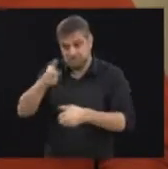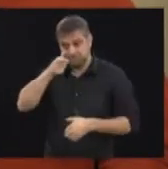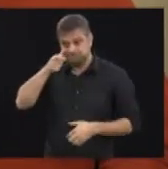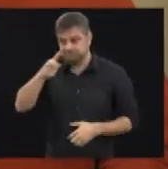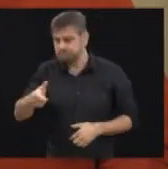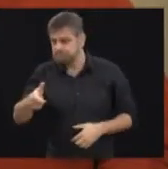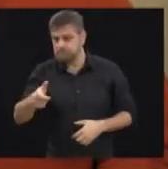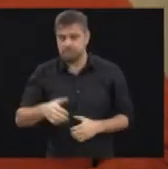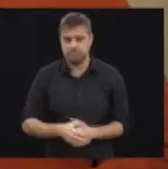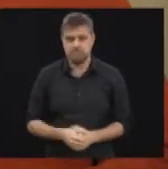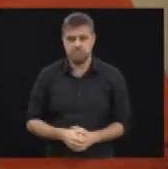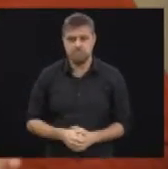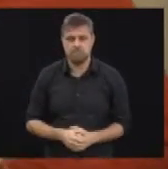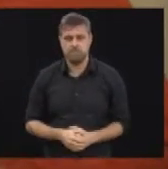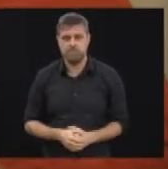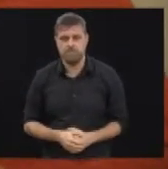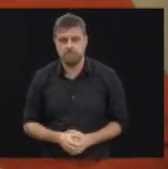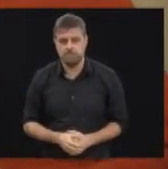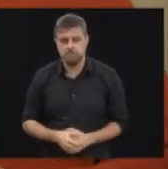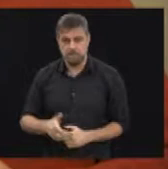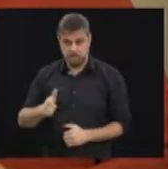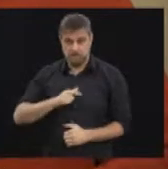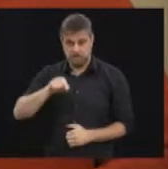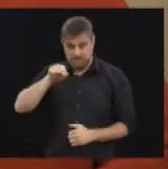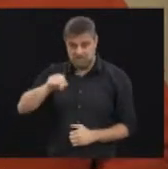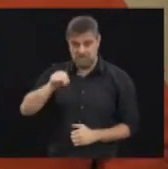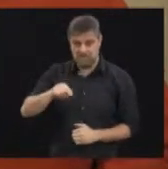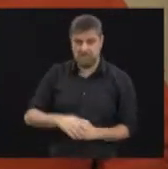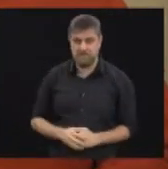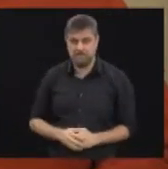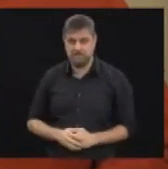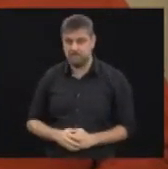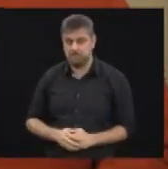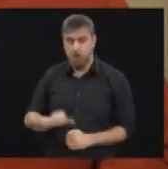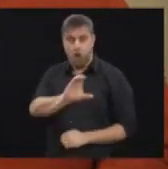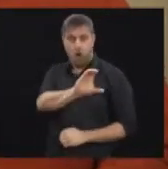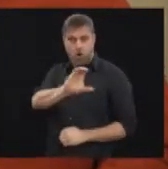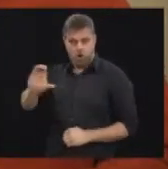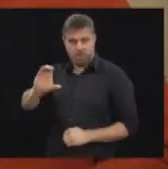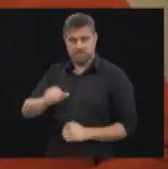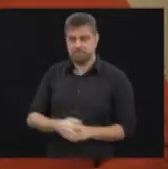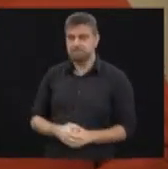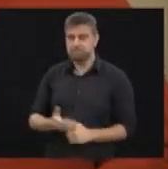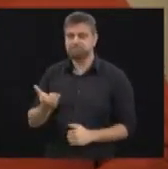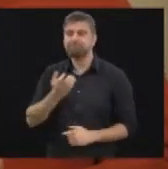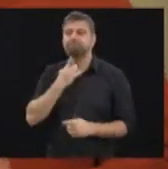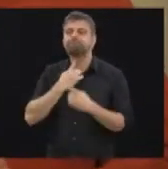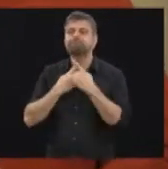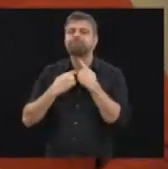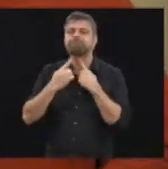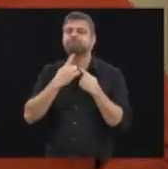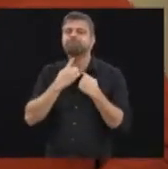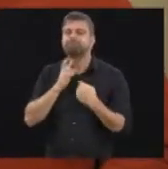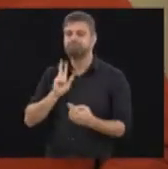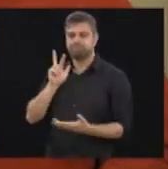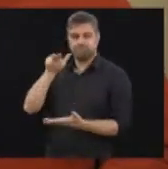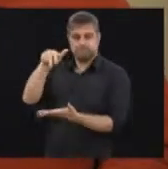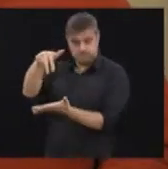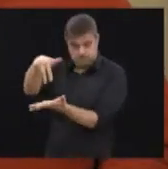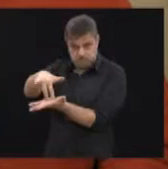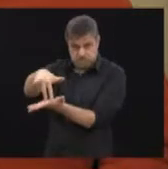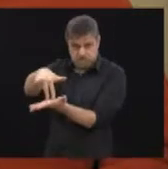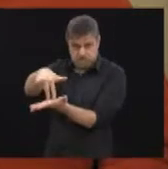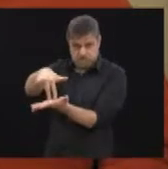extremamente interessantes. Aí houve abertura de uma vaga de coordenação, eu achei interessante e me